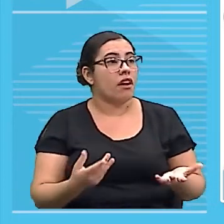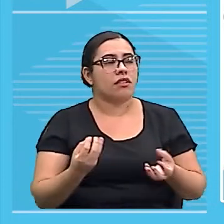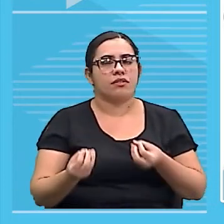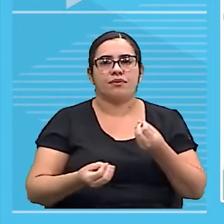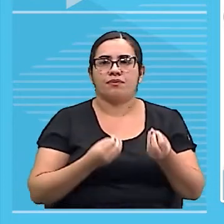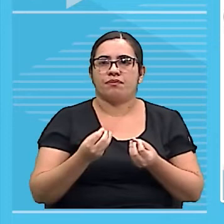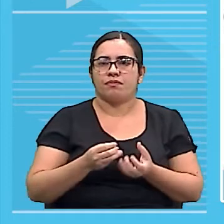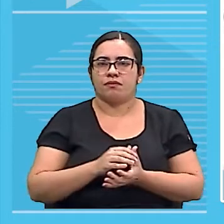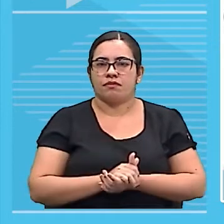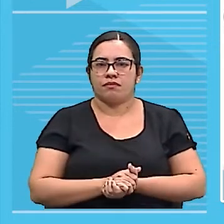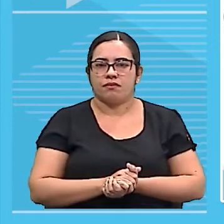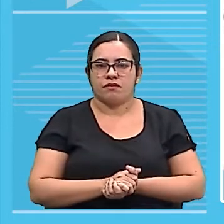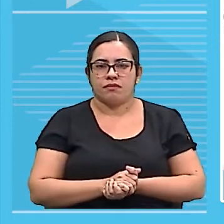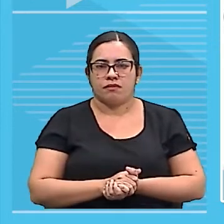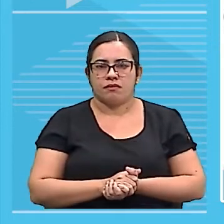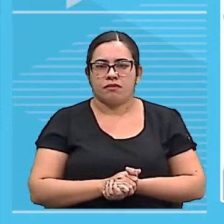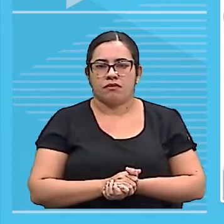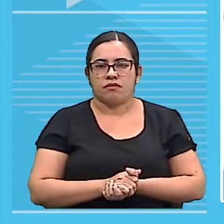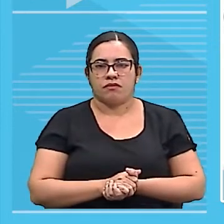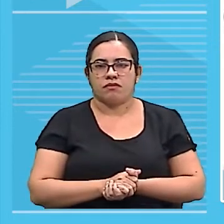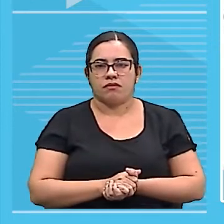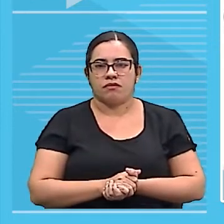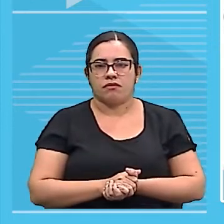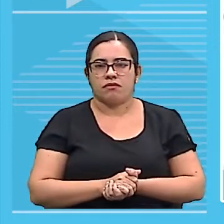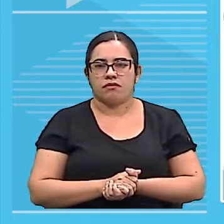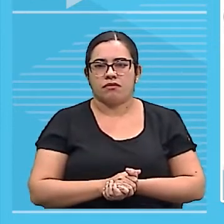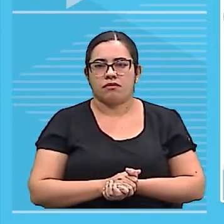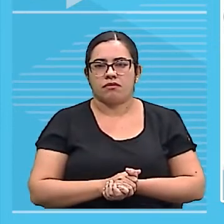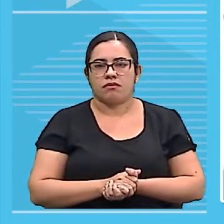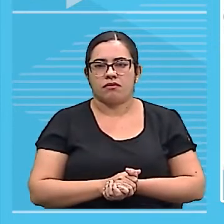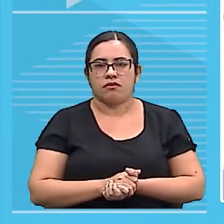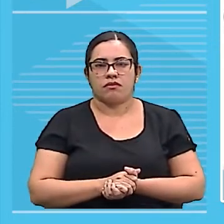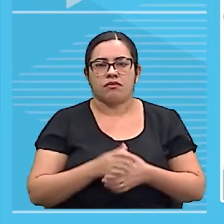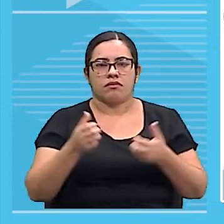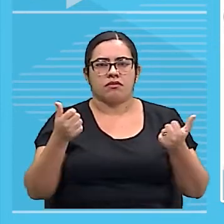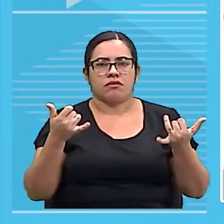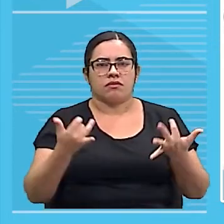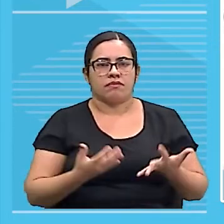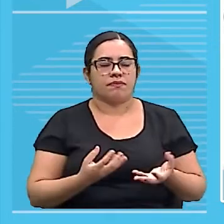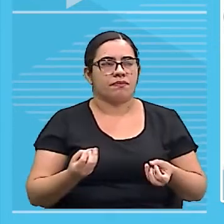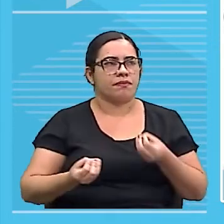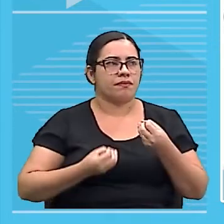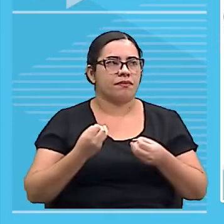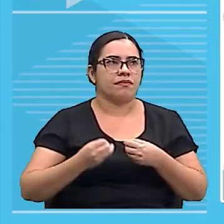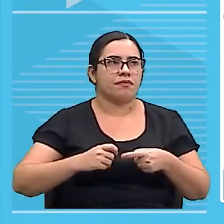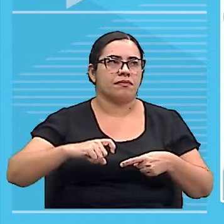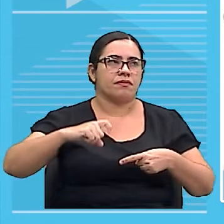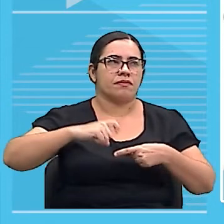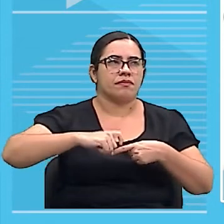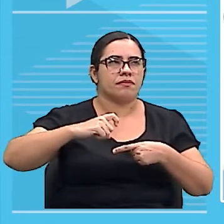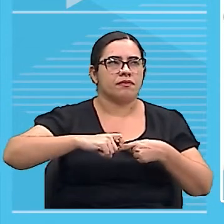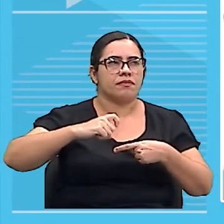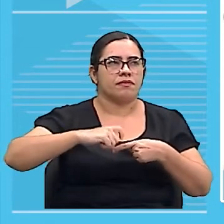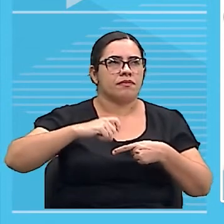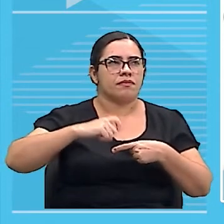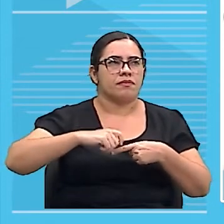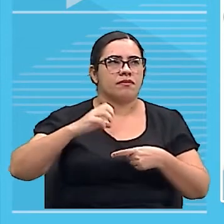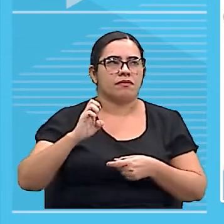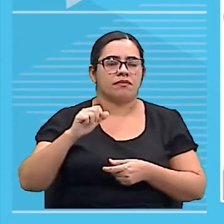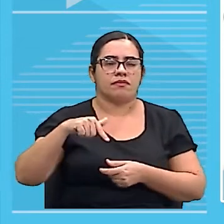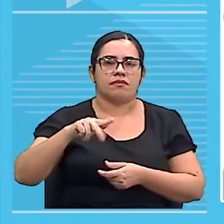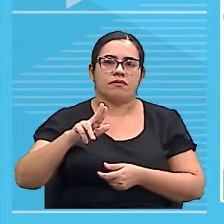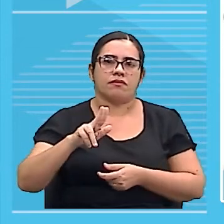em série e ele pede para que o determine e a resistência equivalente e